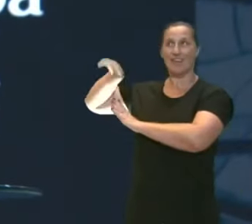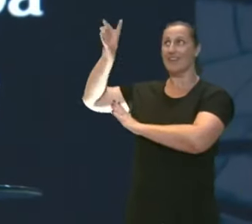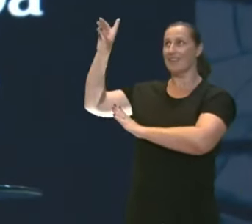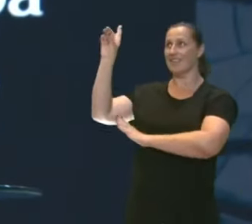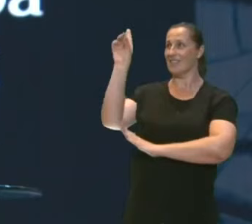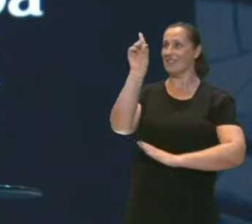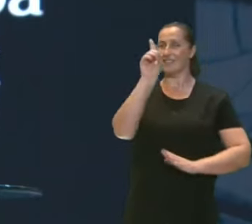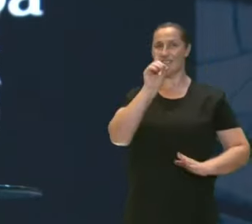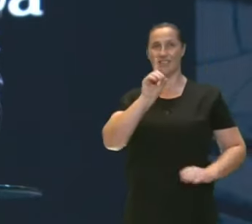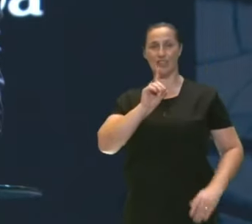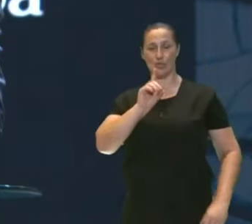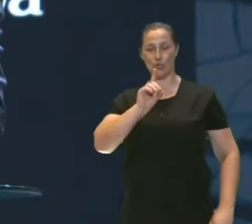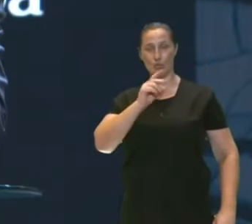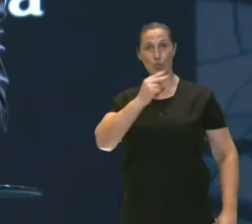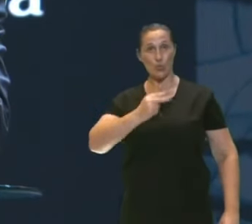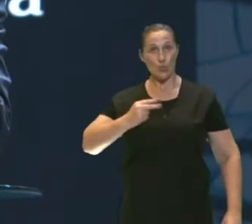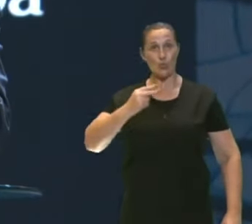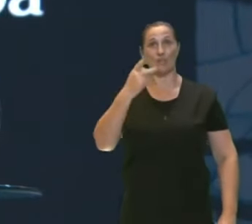de usar